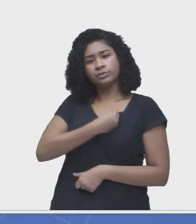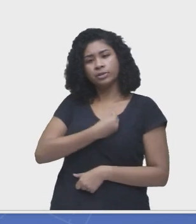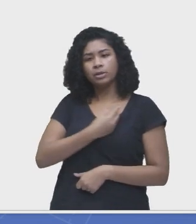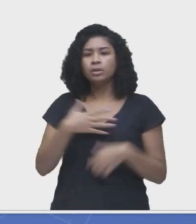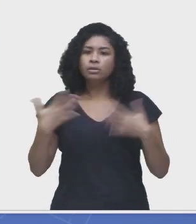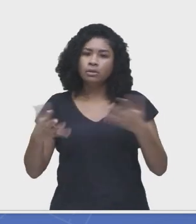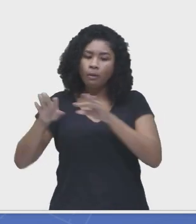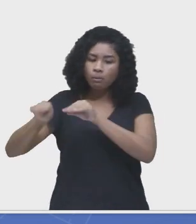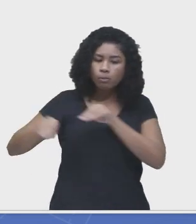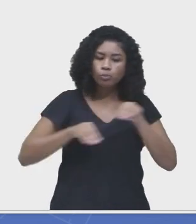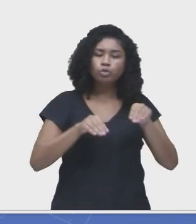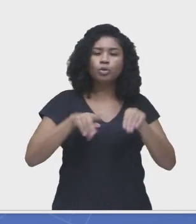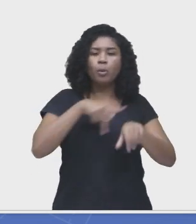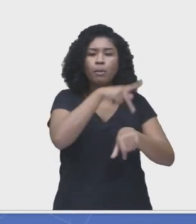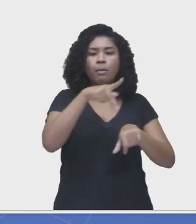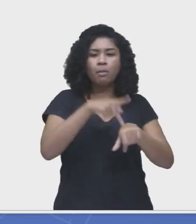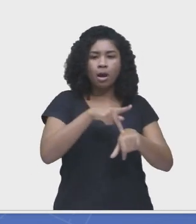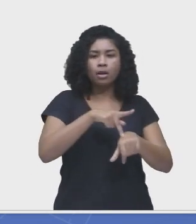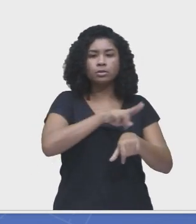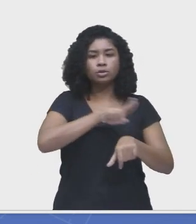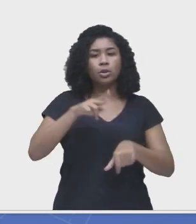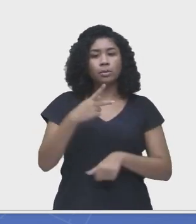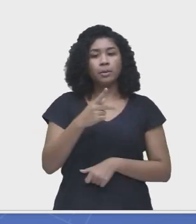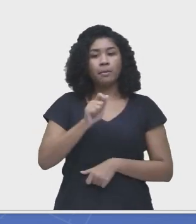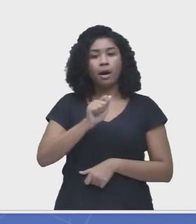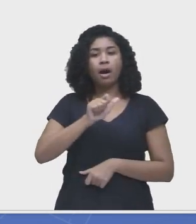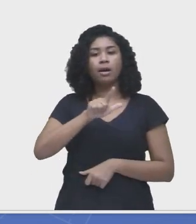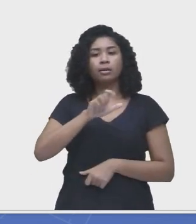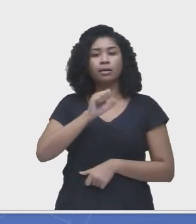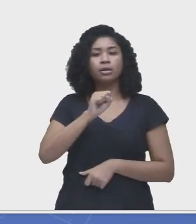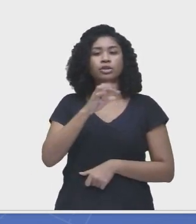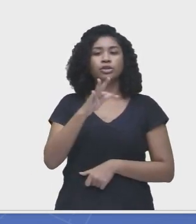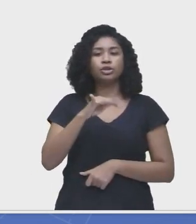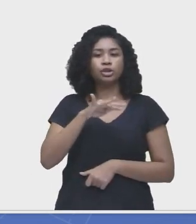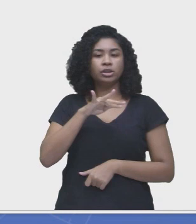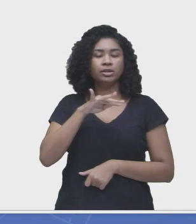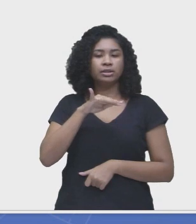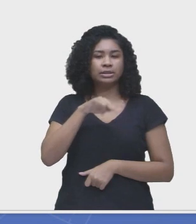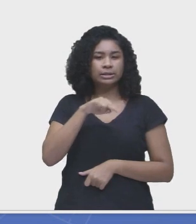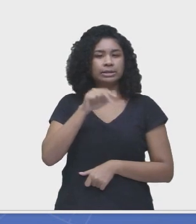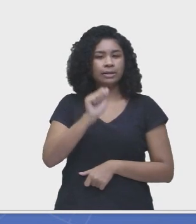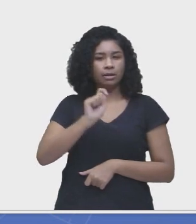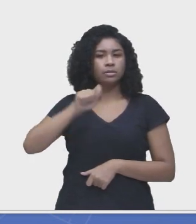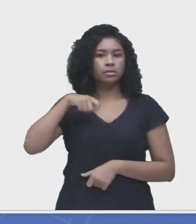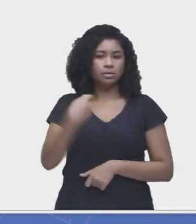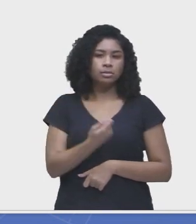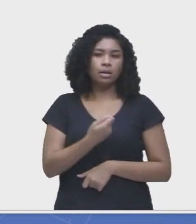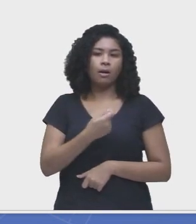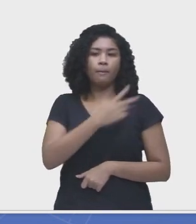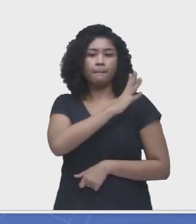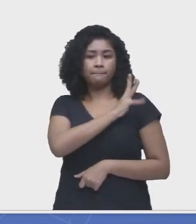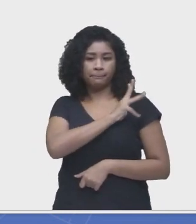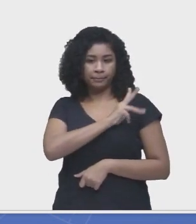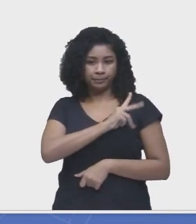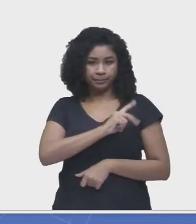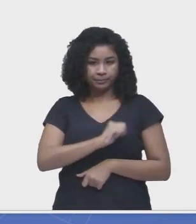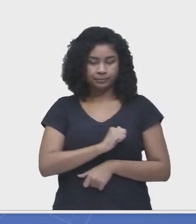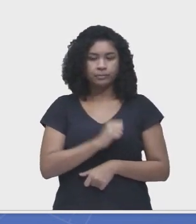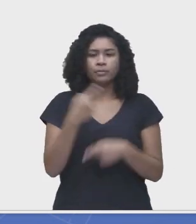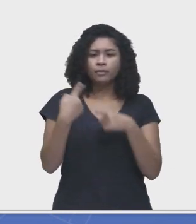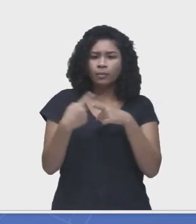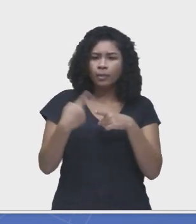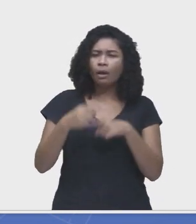quê? Porque era justamente aí na Palestina que se tinha a ideia da promessa, né, de Canaã como